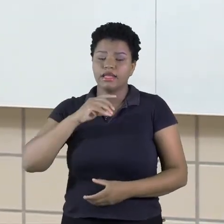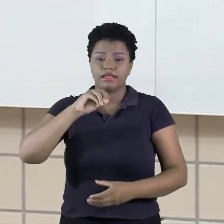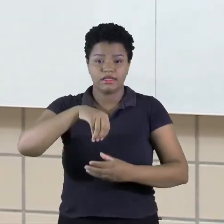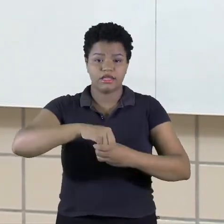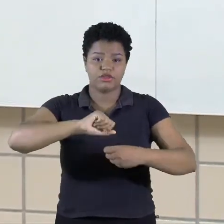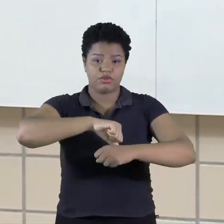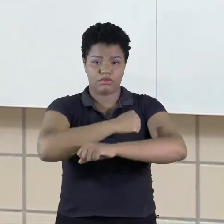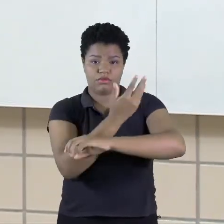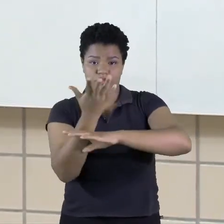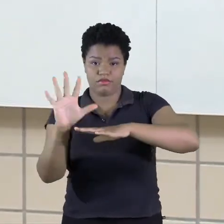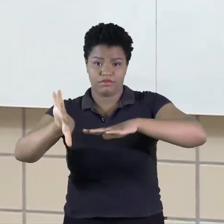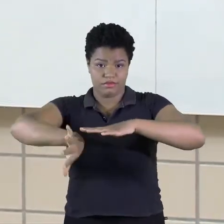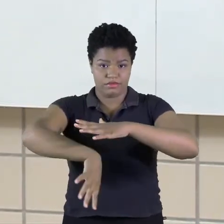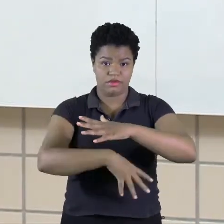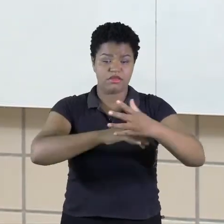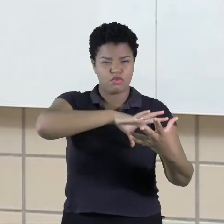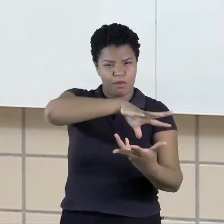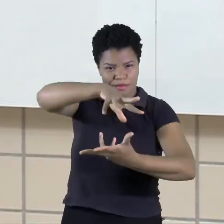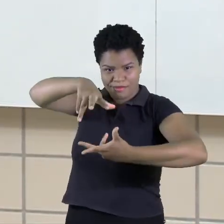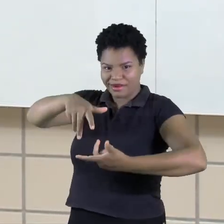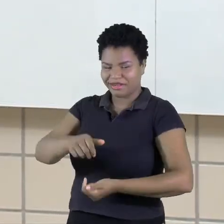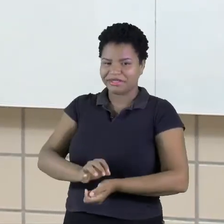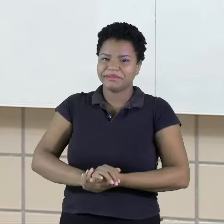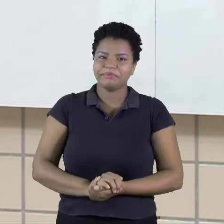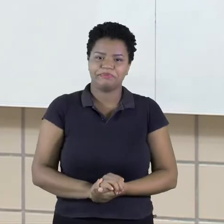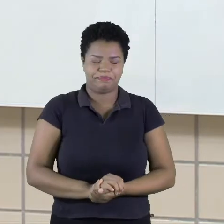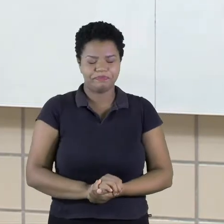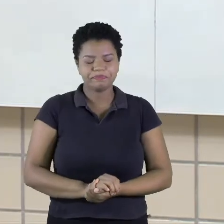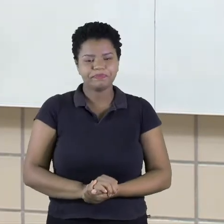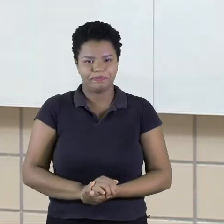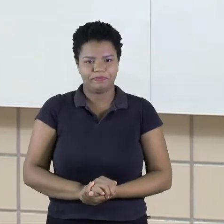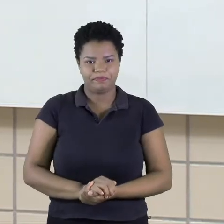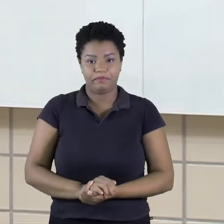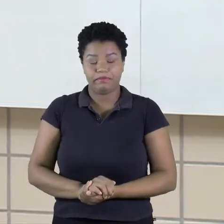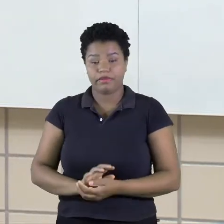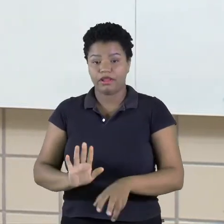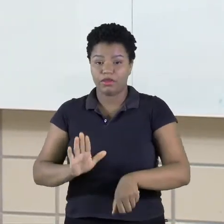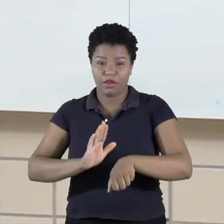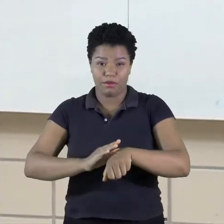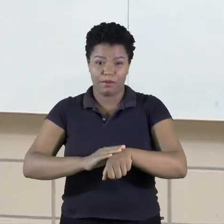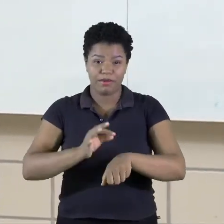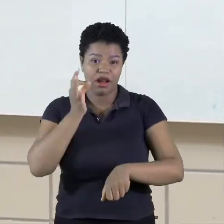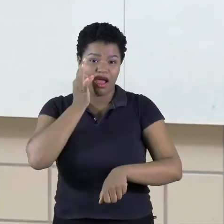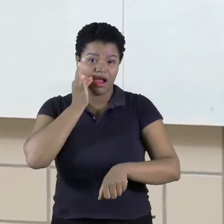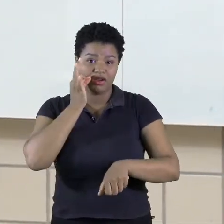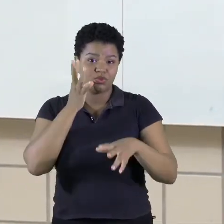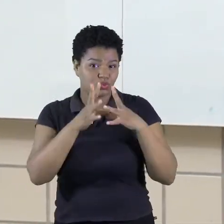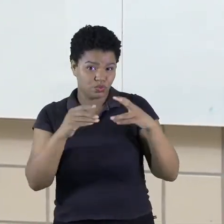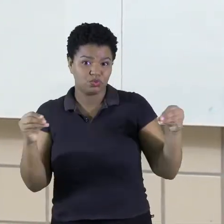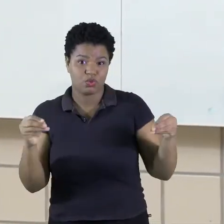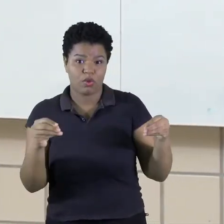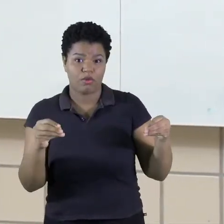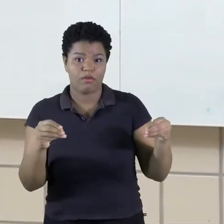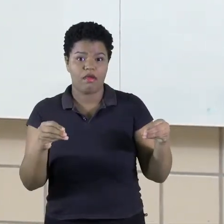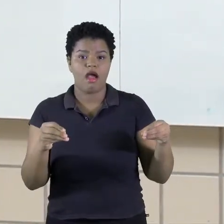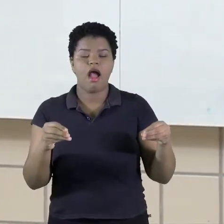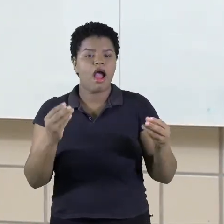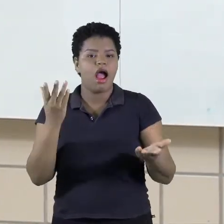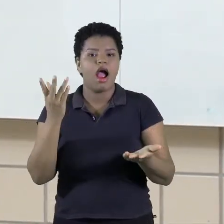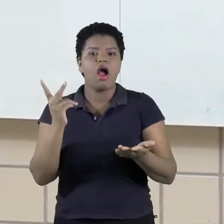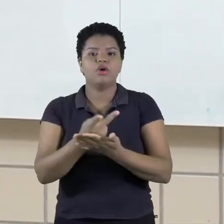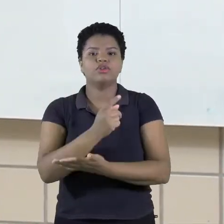ecossistema, no nosso planeta? A partir do momento que eu tirei o meu ratinho, eu causei o quê? Um